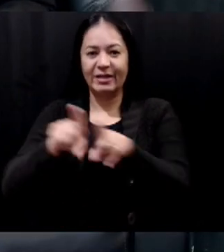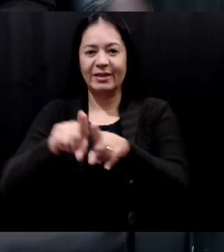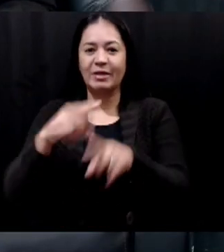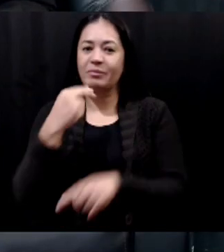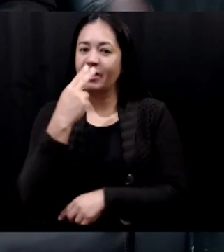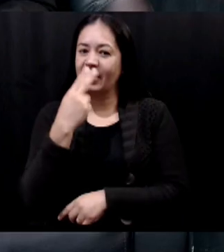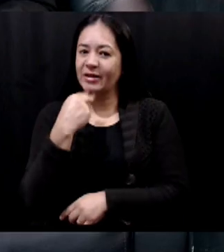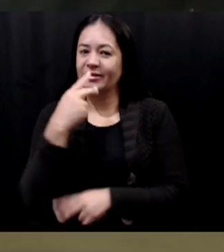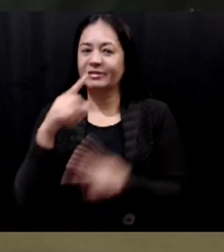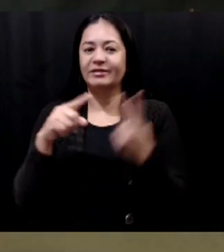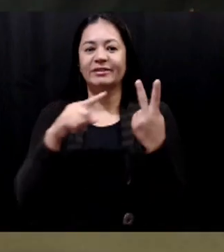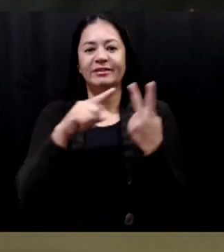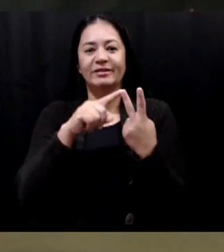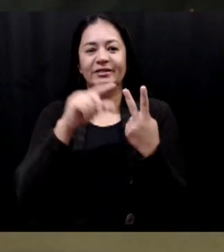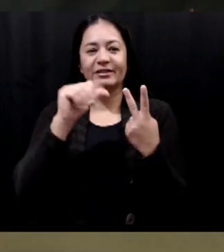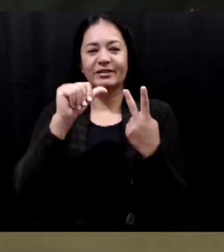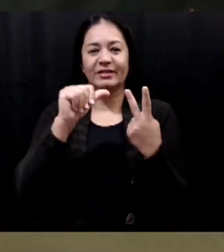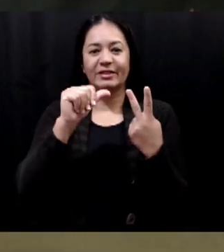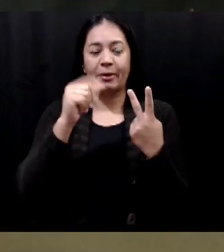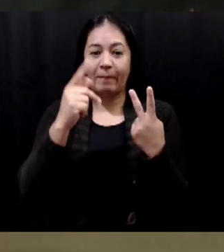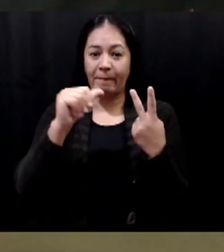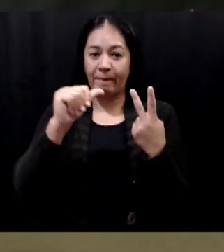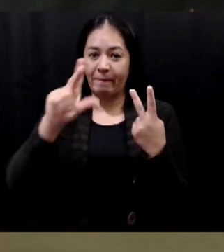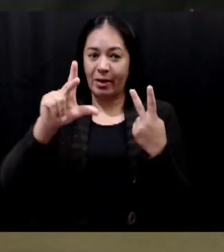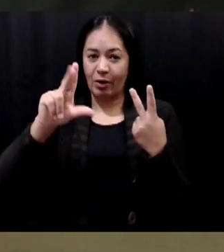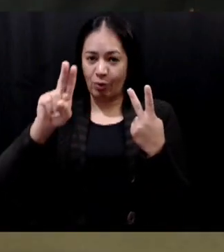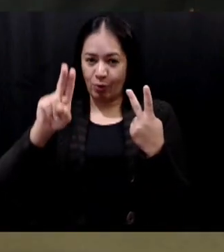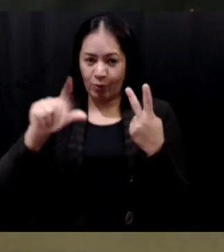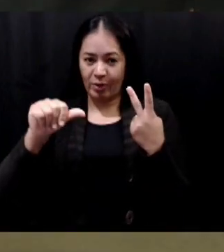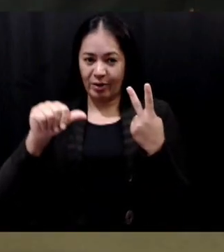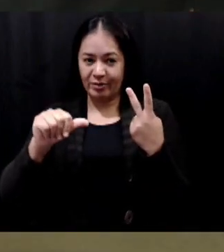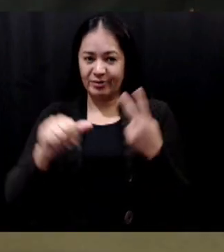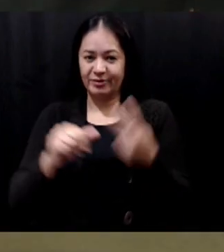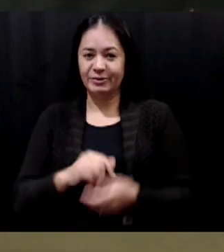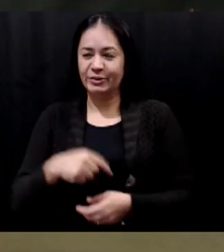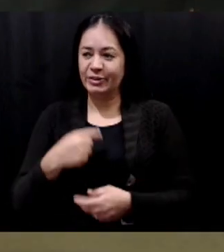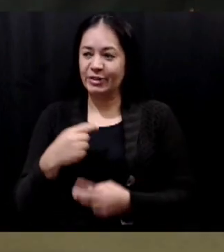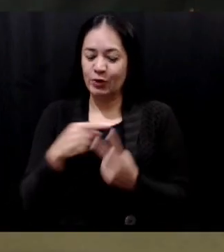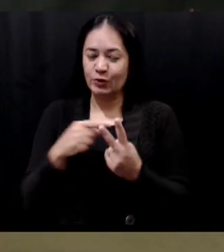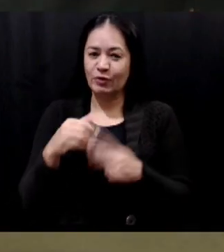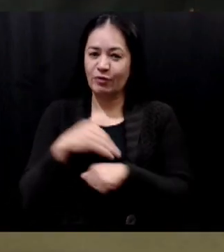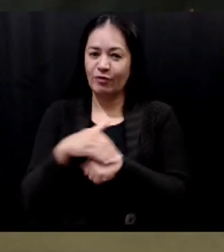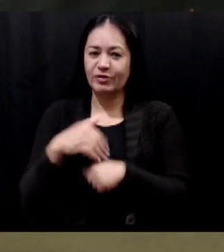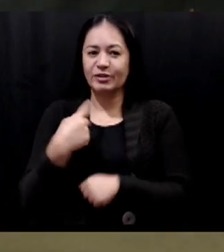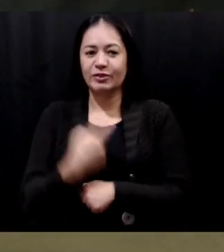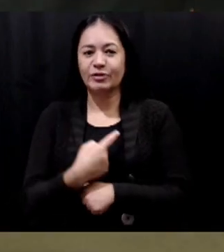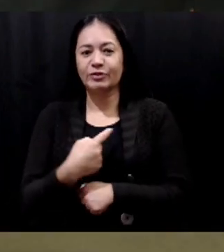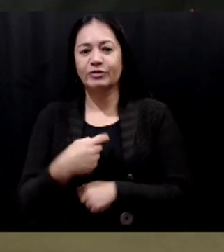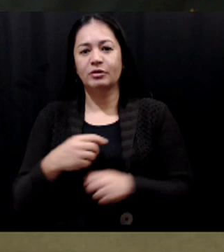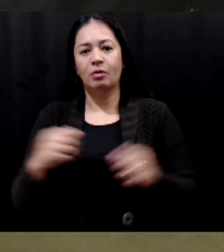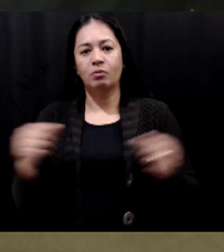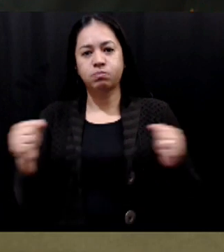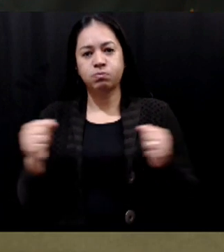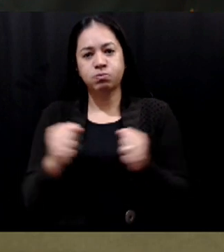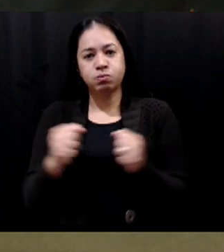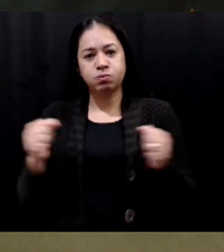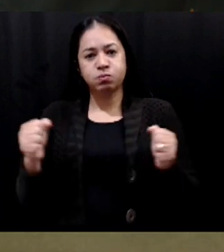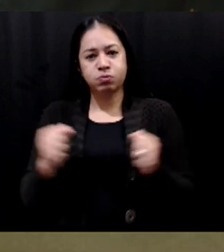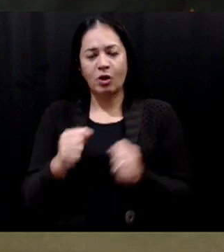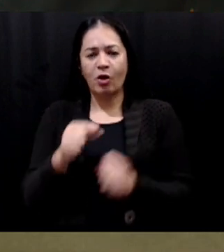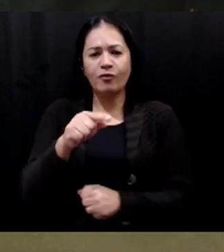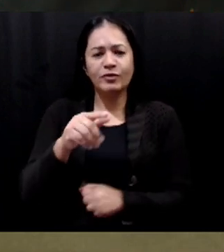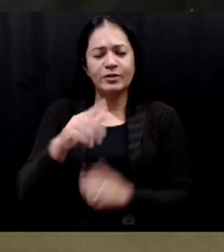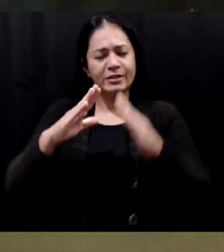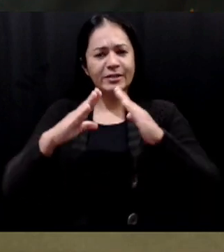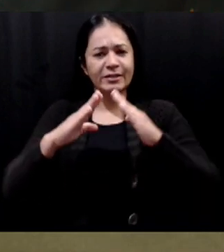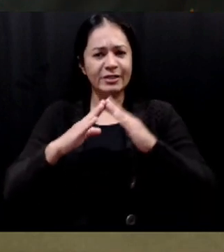a Paula. Gente, daqui a pouquinho eles vão falar com a gente sobre esse efeito sanfona. E você de casa, já sofreu com o